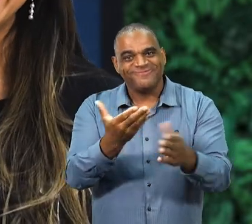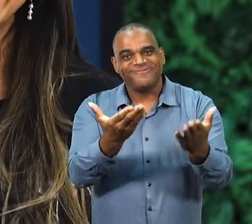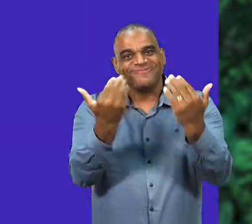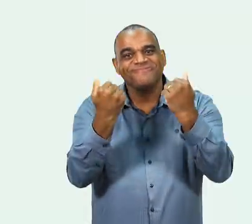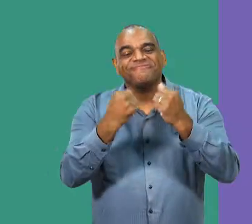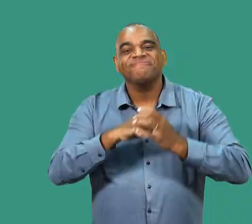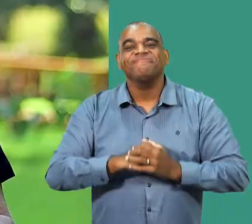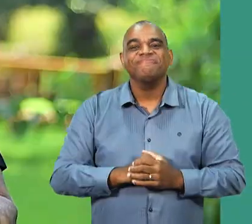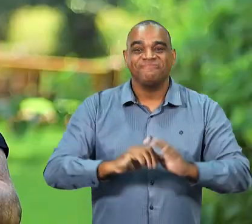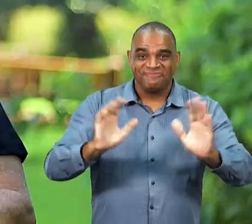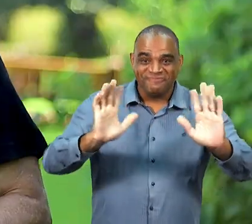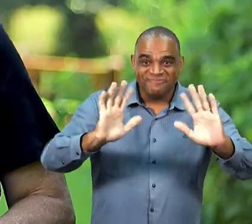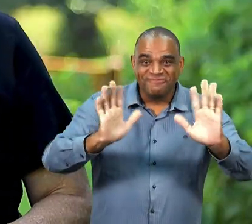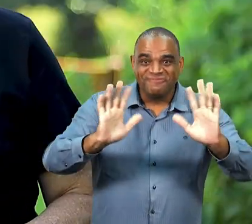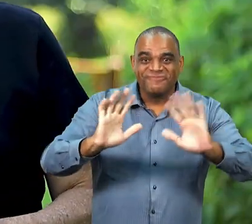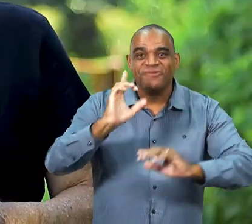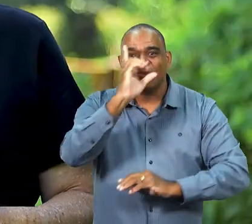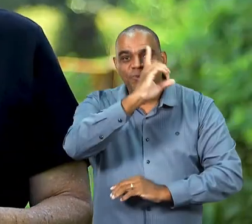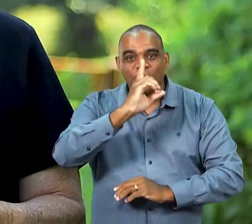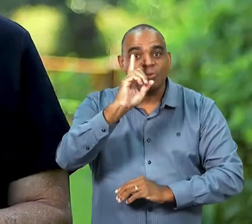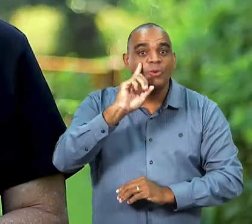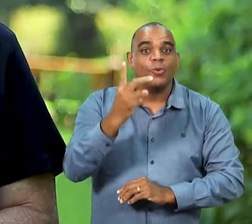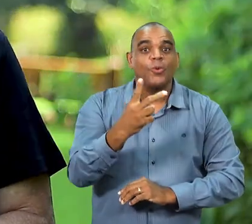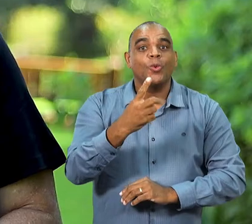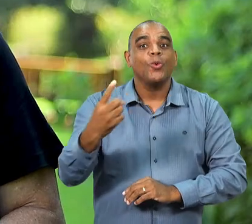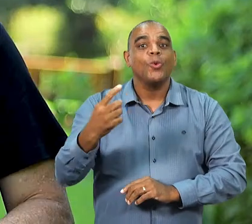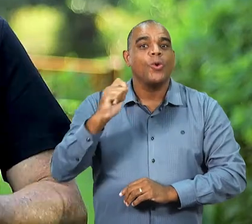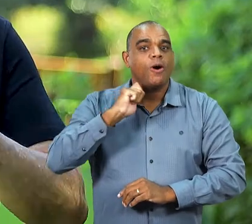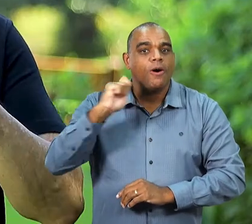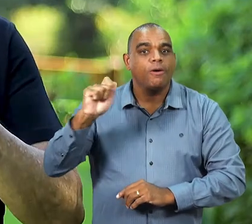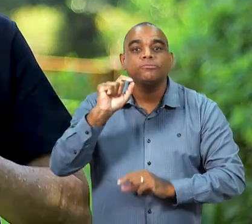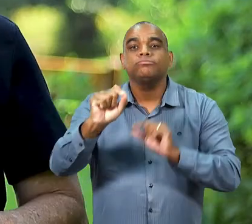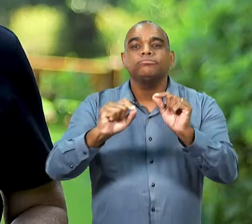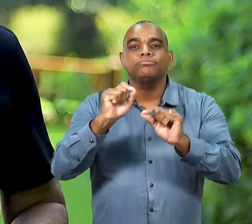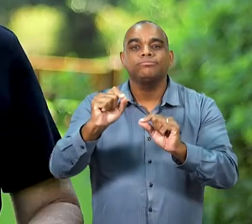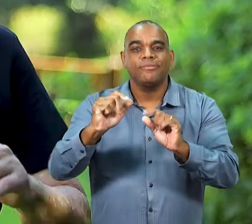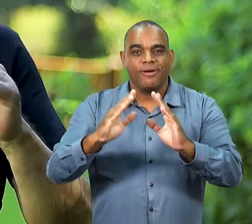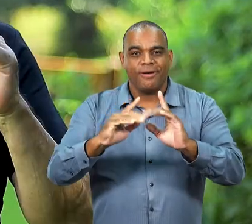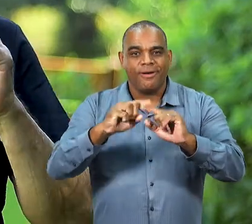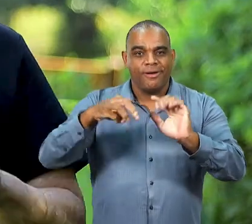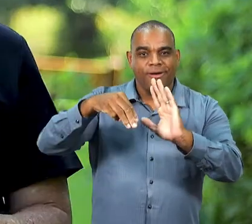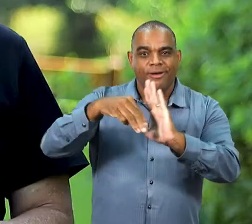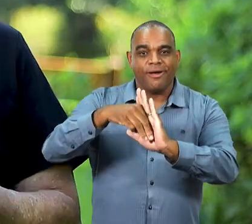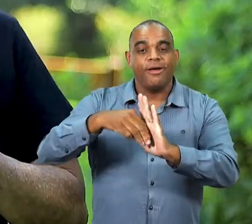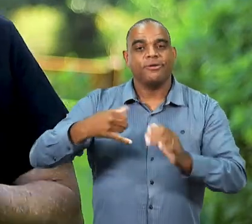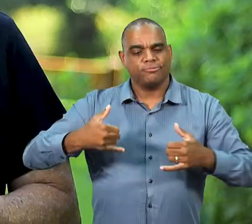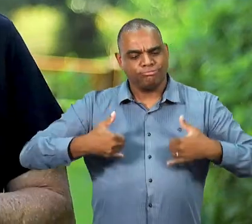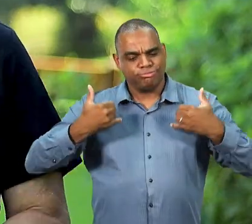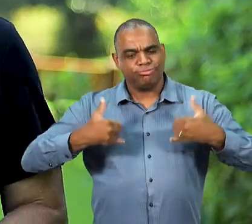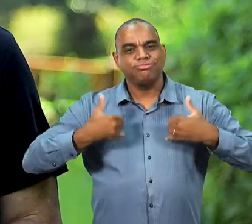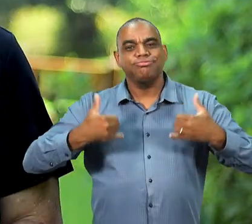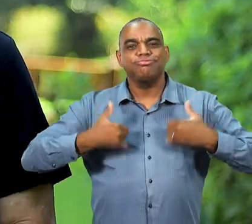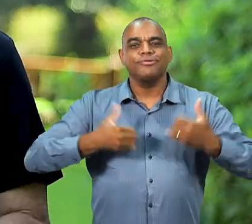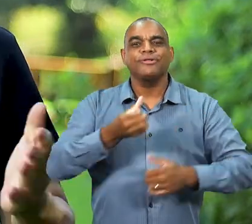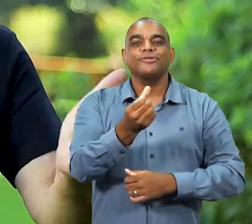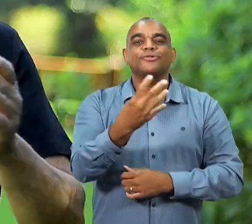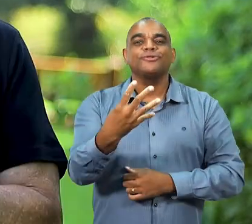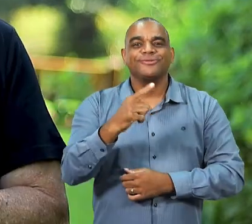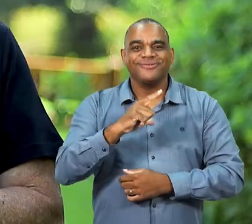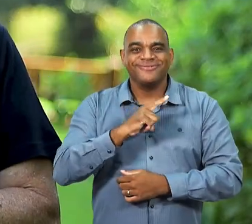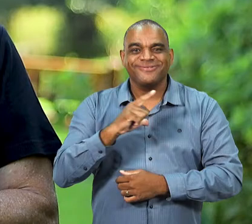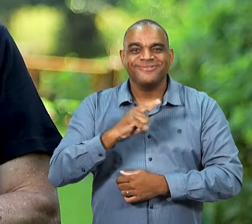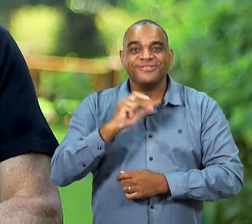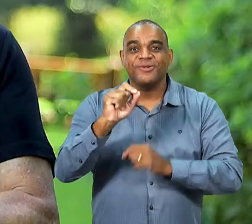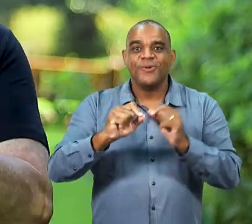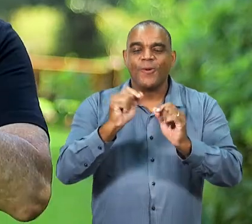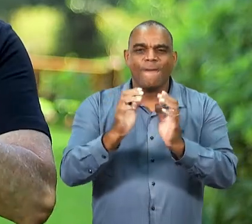Participe! Oi, gente! Domingo 21 de abril, comemoraremos o aniversário de 64 anos da nossa